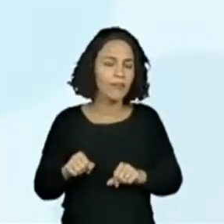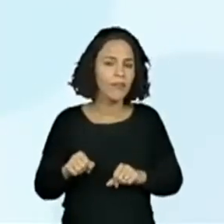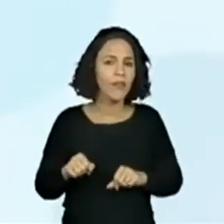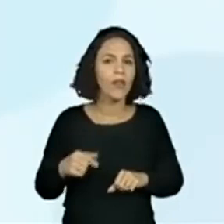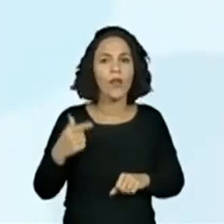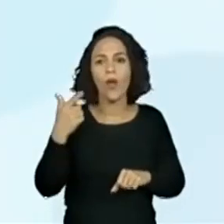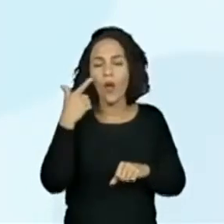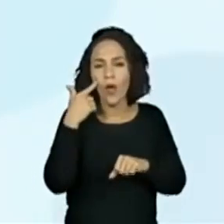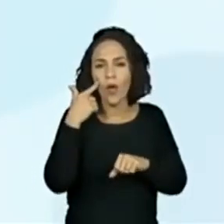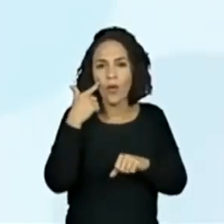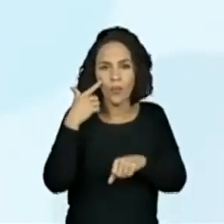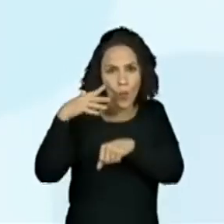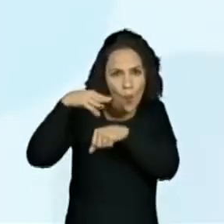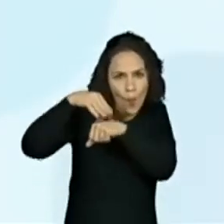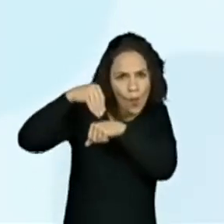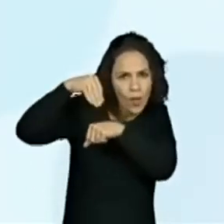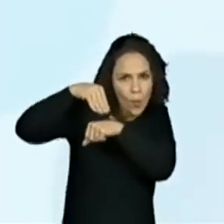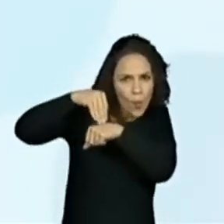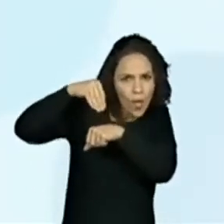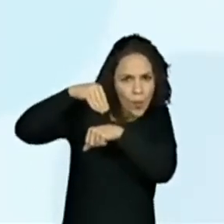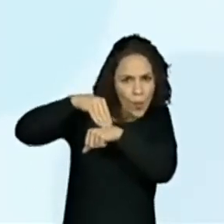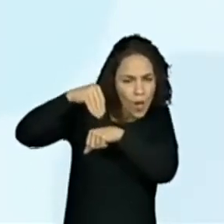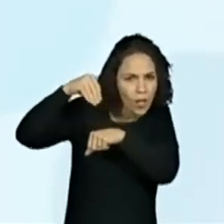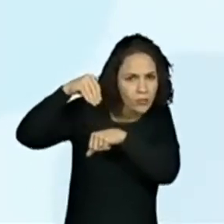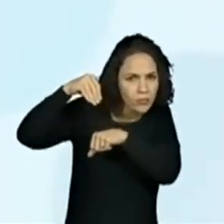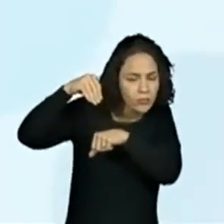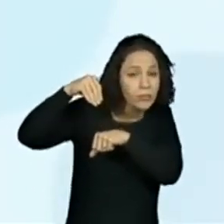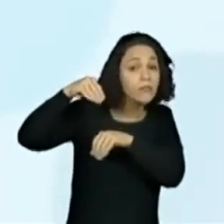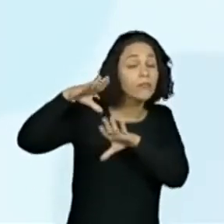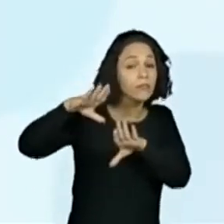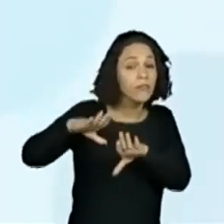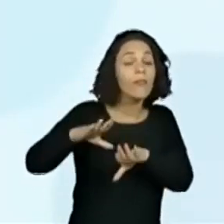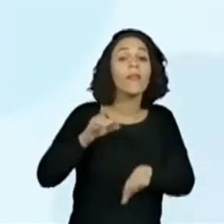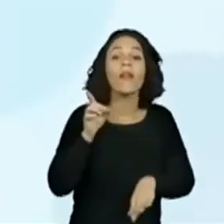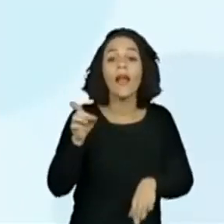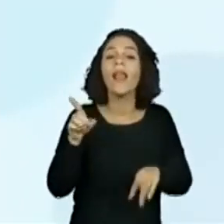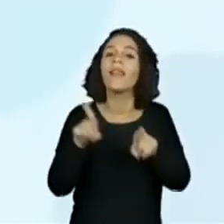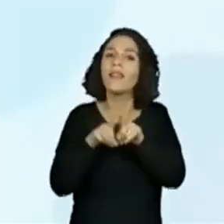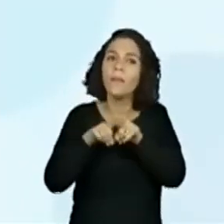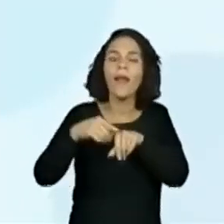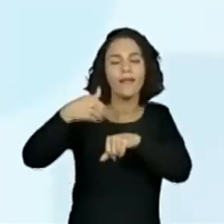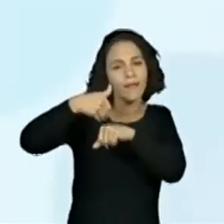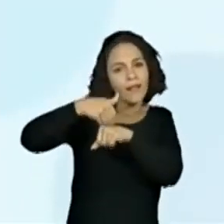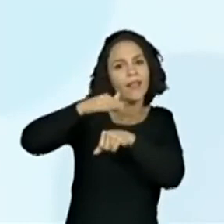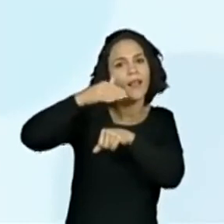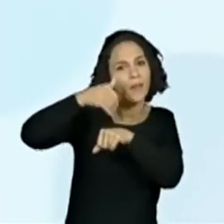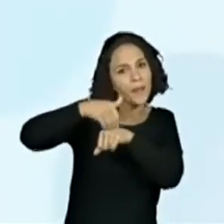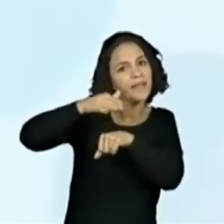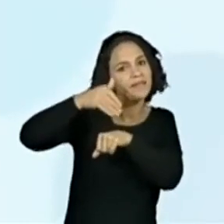Sugador? A abelha também tem um aparelho bucal lambedor.